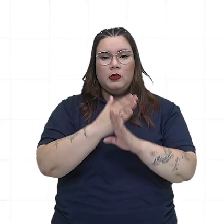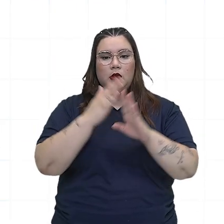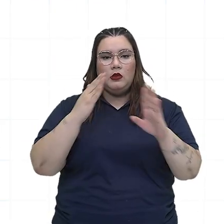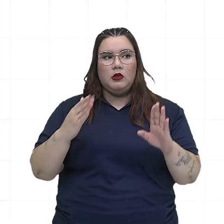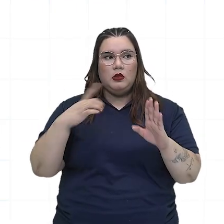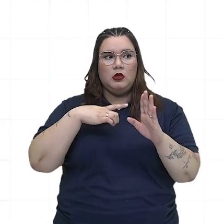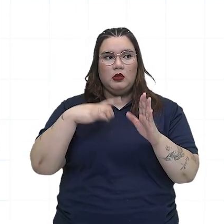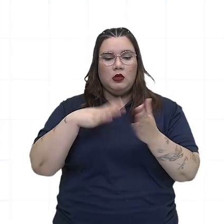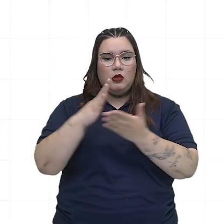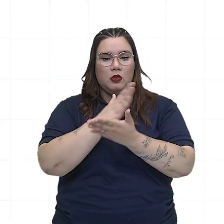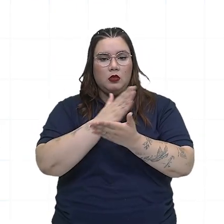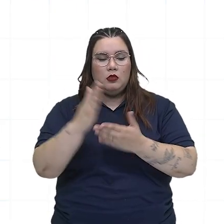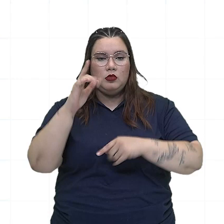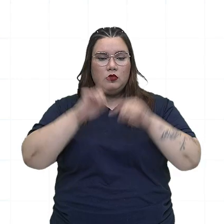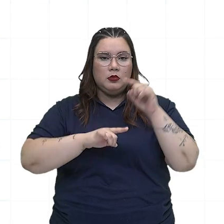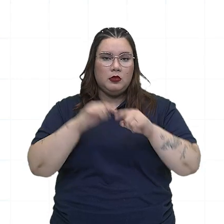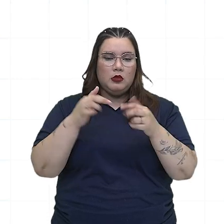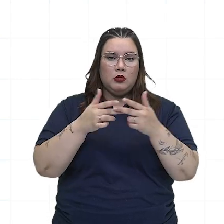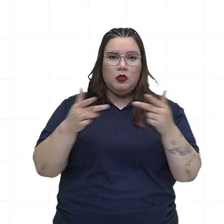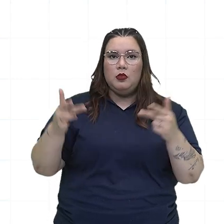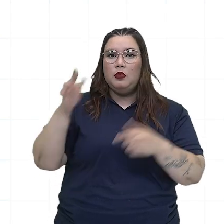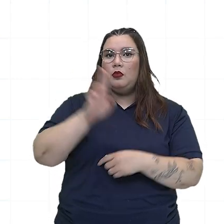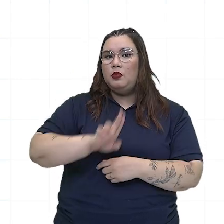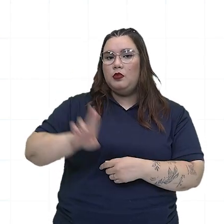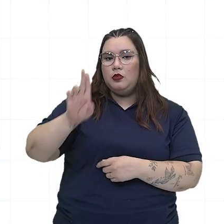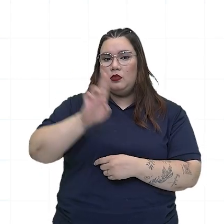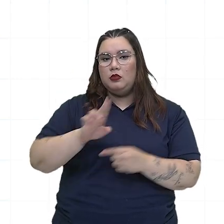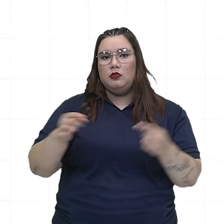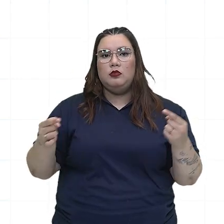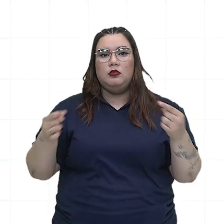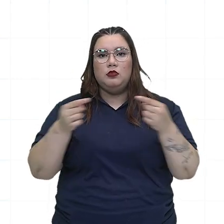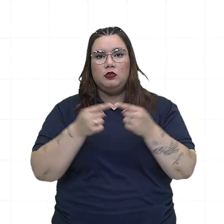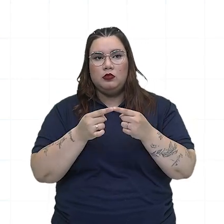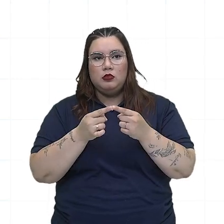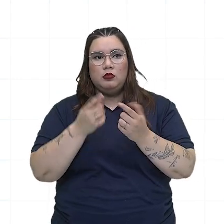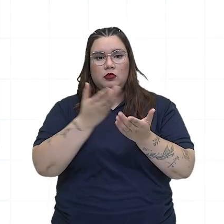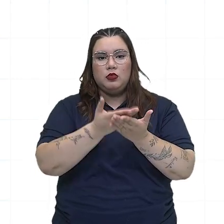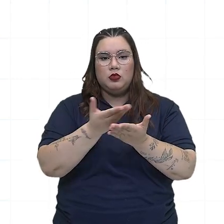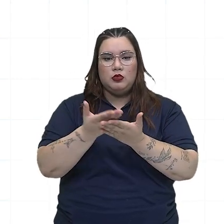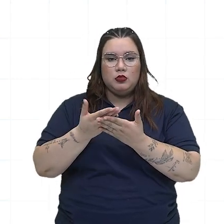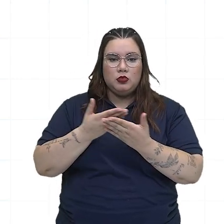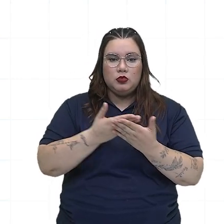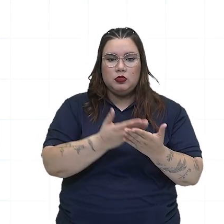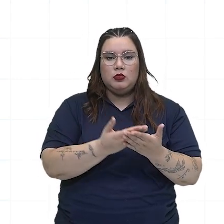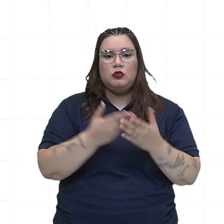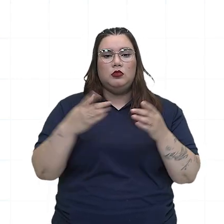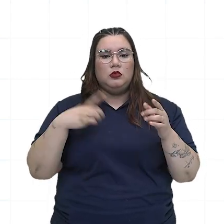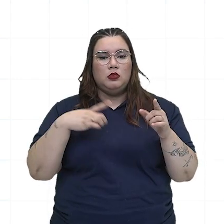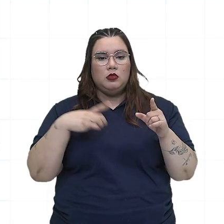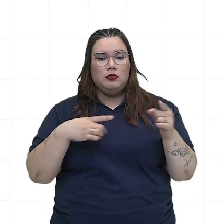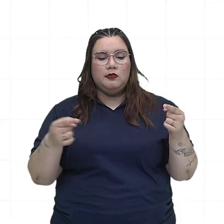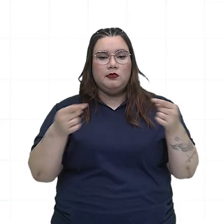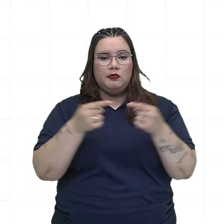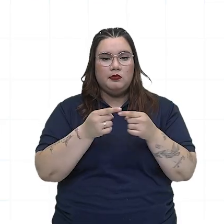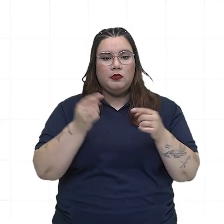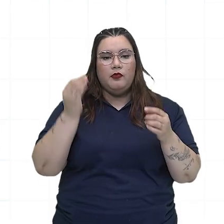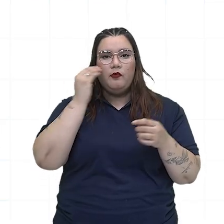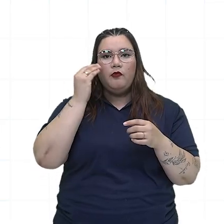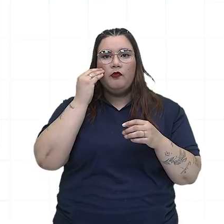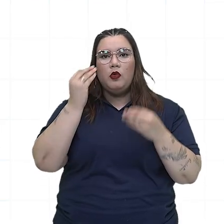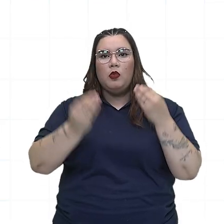vamos encontrar alguns equipamentos que são utilizados para fazer os estudos, para realizar